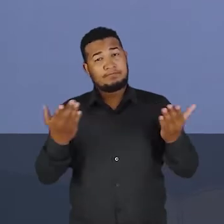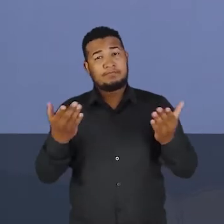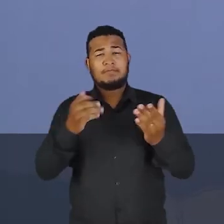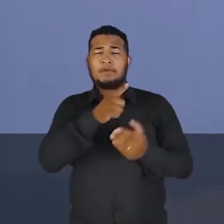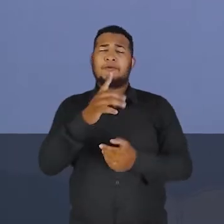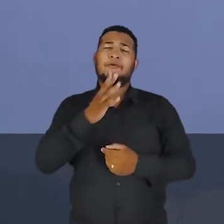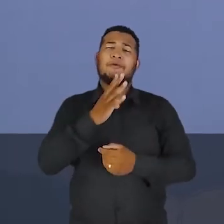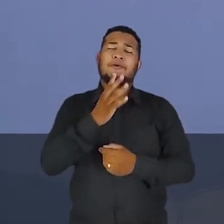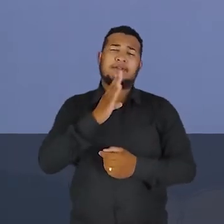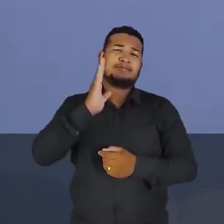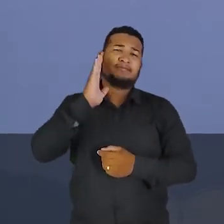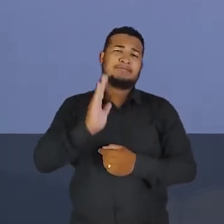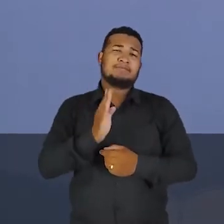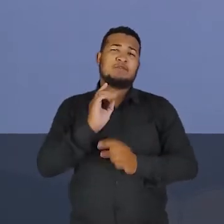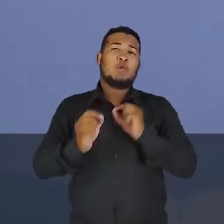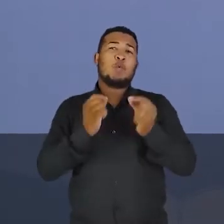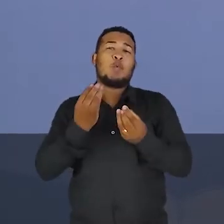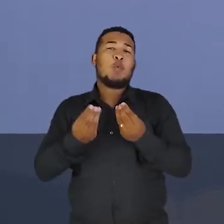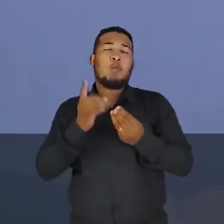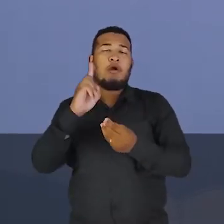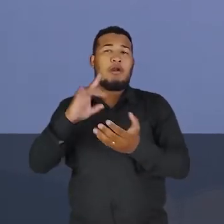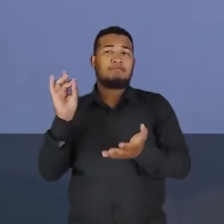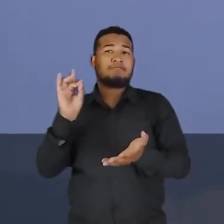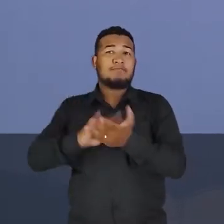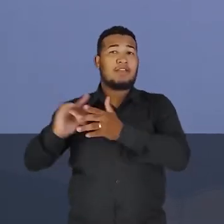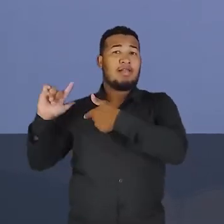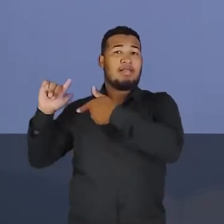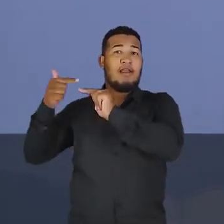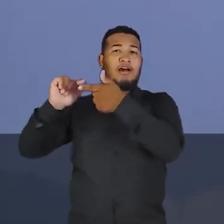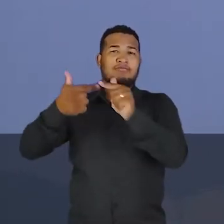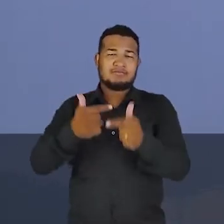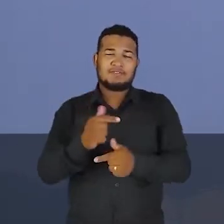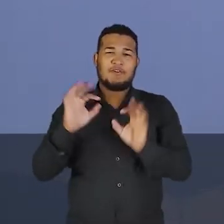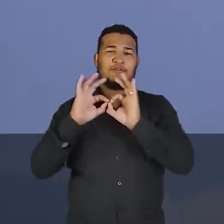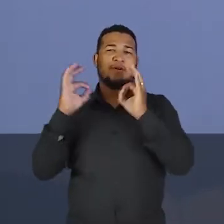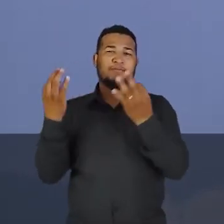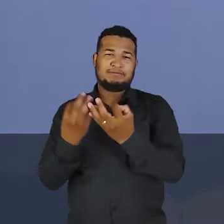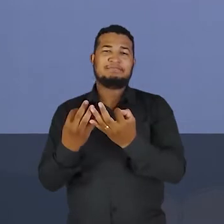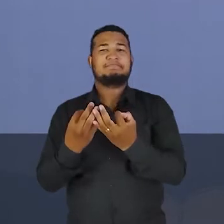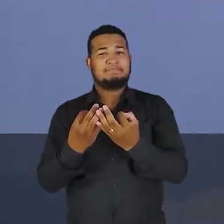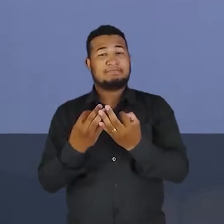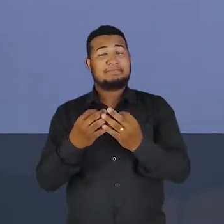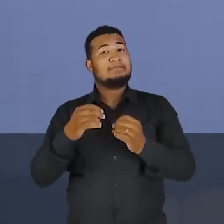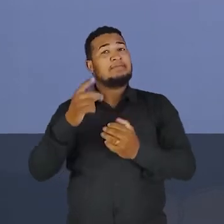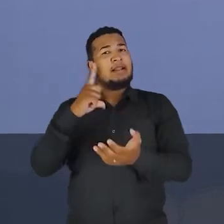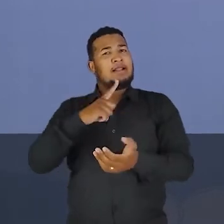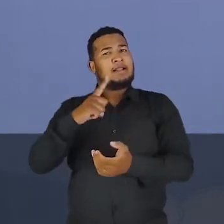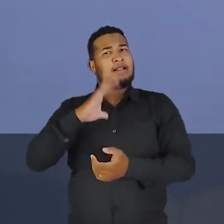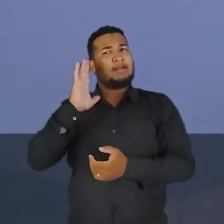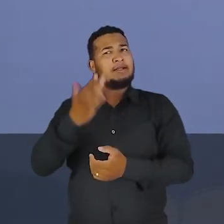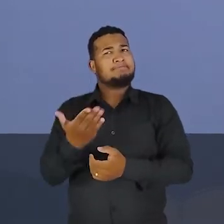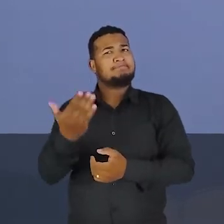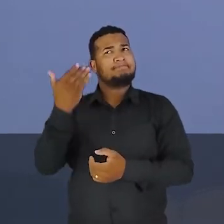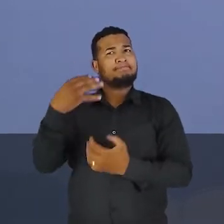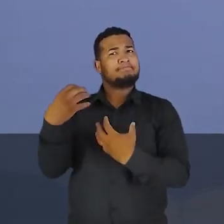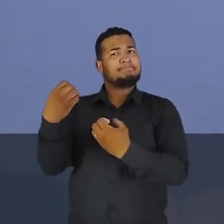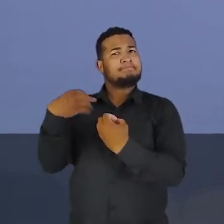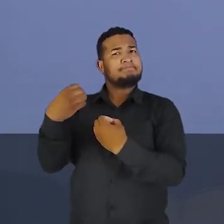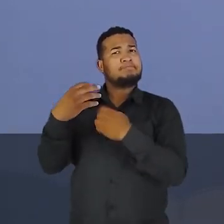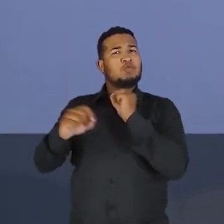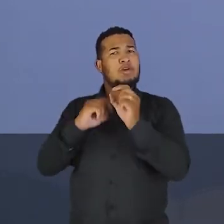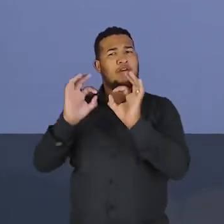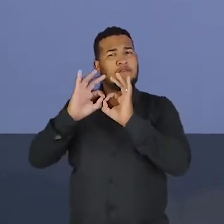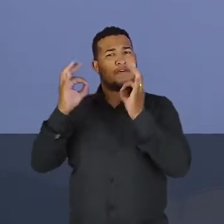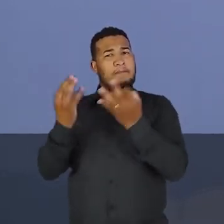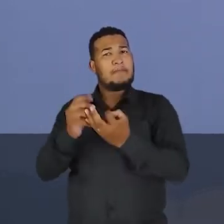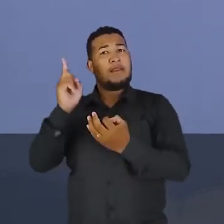já conhecem a formação familiar tradicional. Nós todos tivemos como aprendizado que a